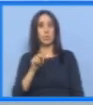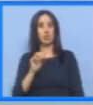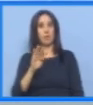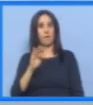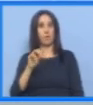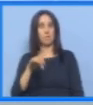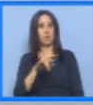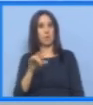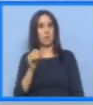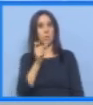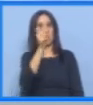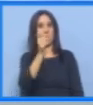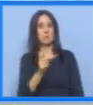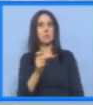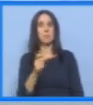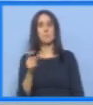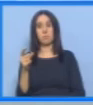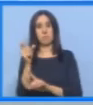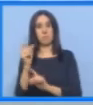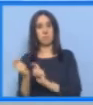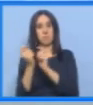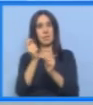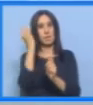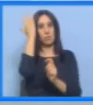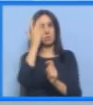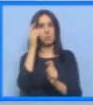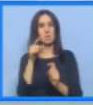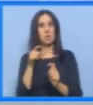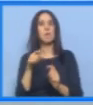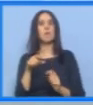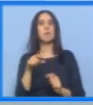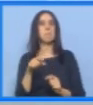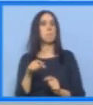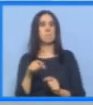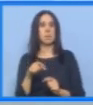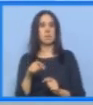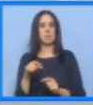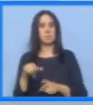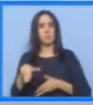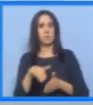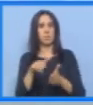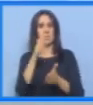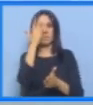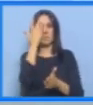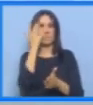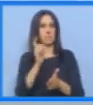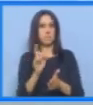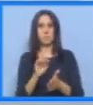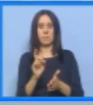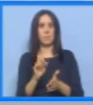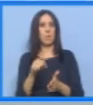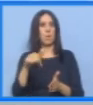mas também na sua qualidade de postulador desta causa de canonização, não é um percurso fácil